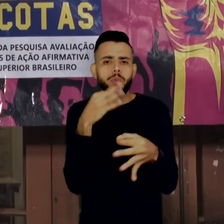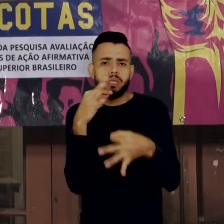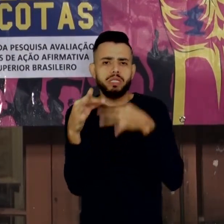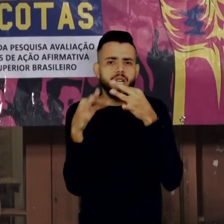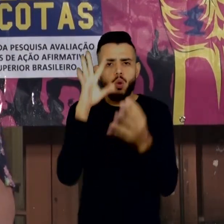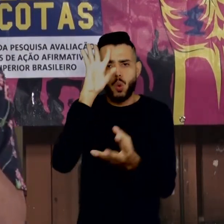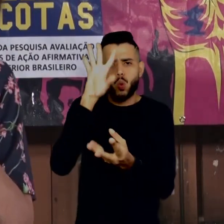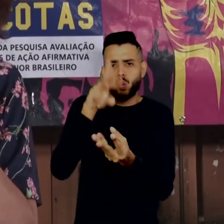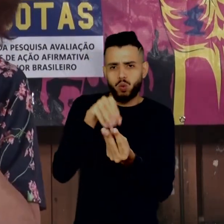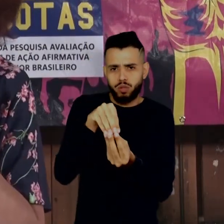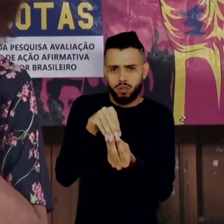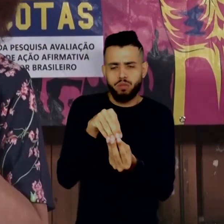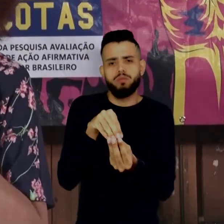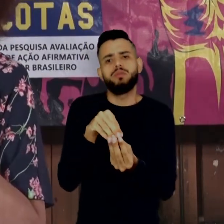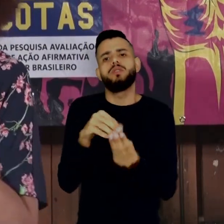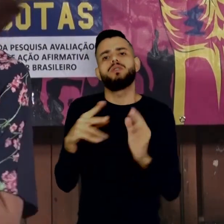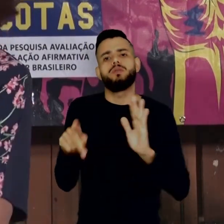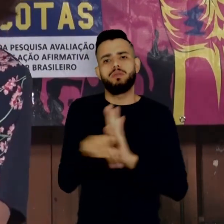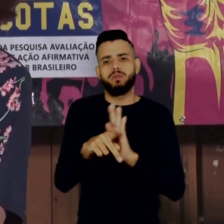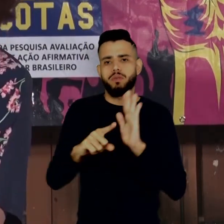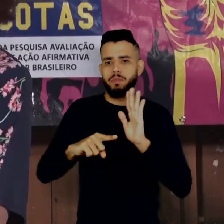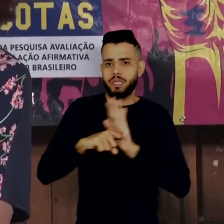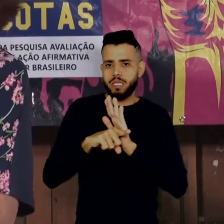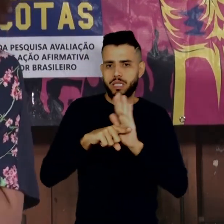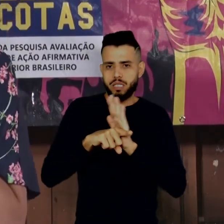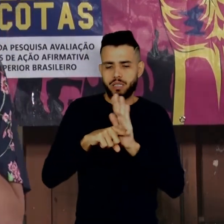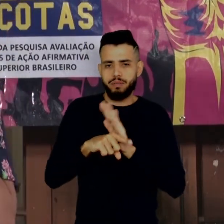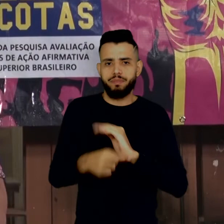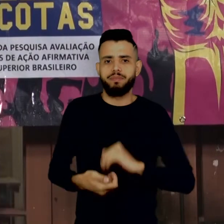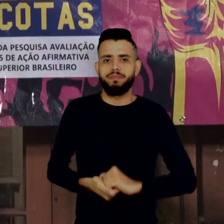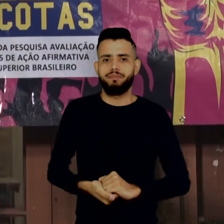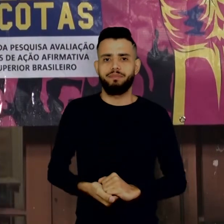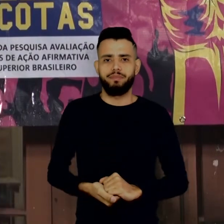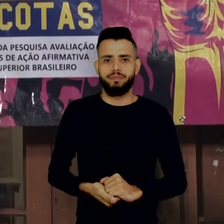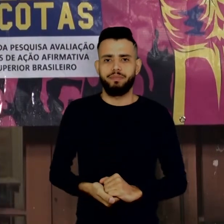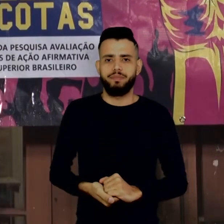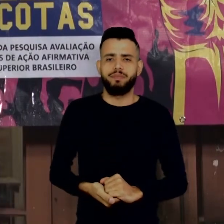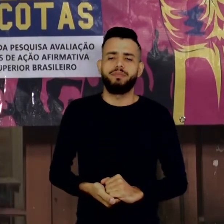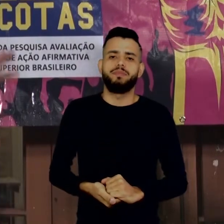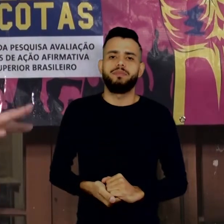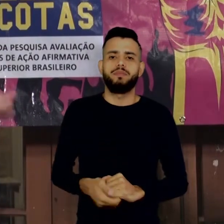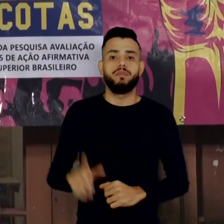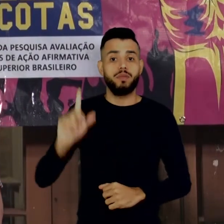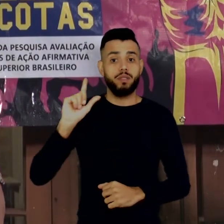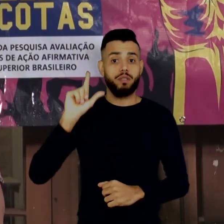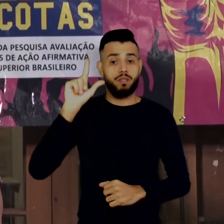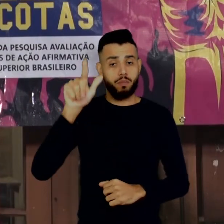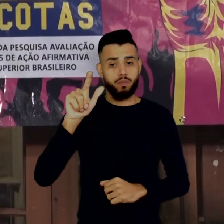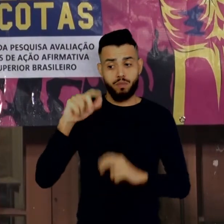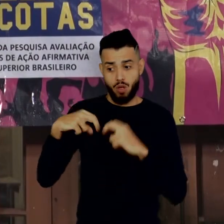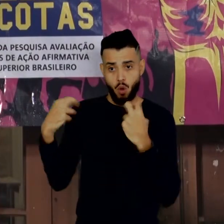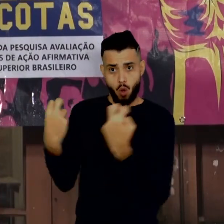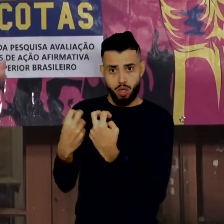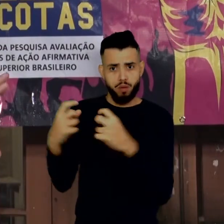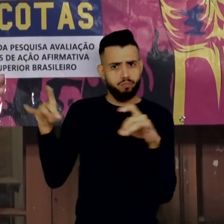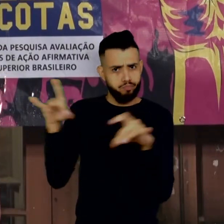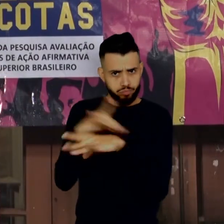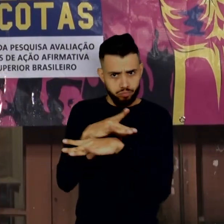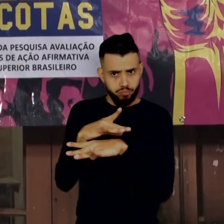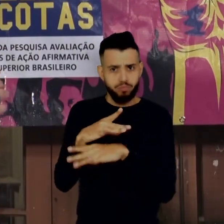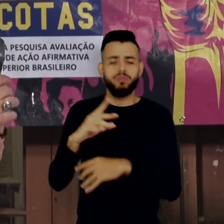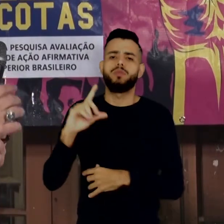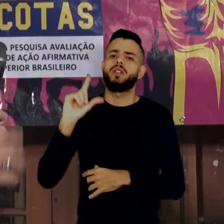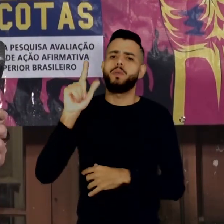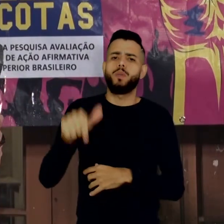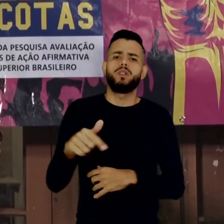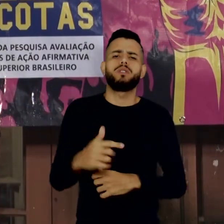achados, conclusões aí do nosso estudo, né? Bom, e depois da roda, nós vamos ter...